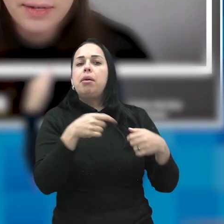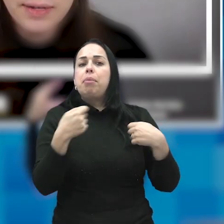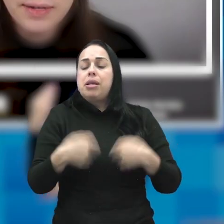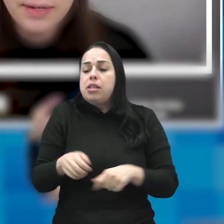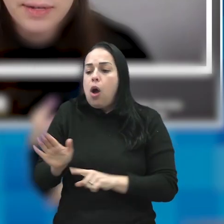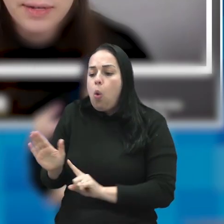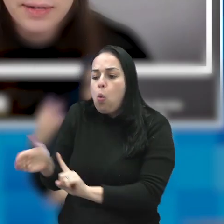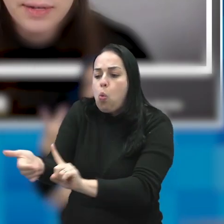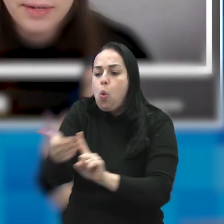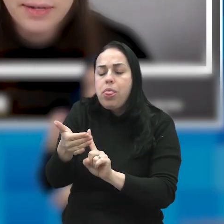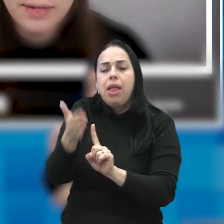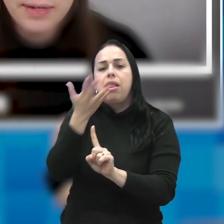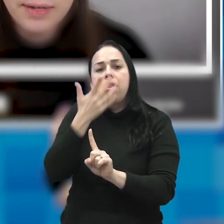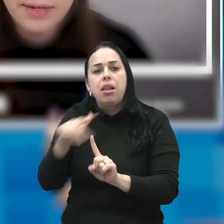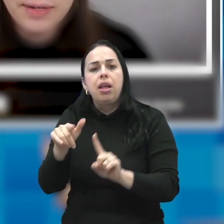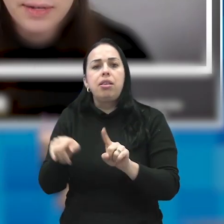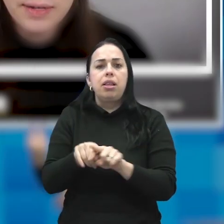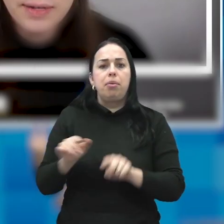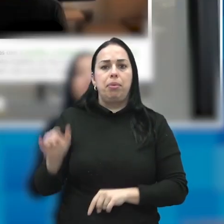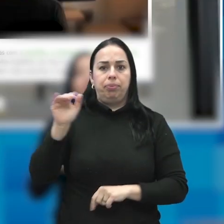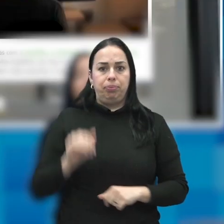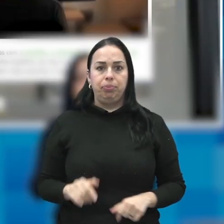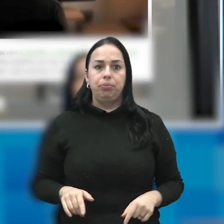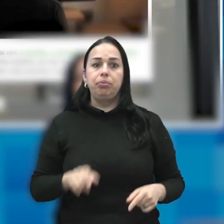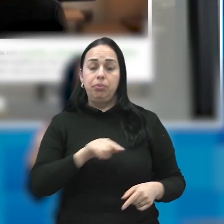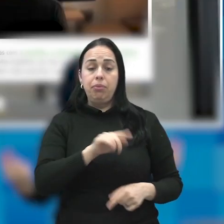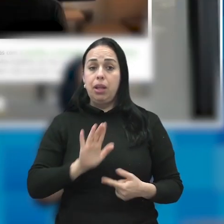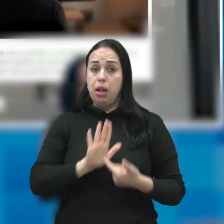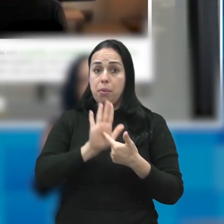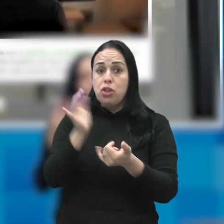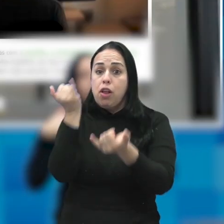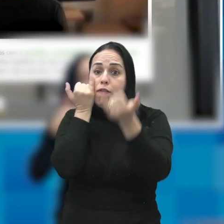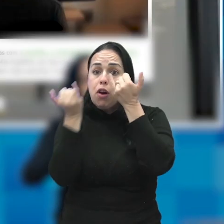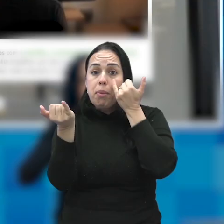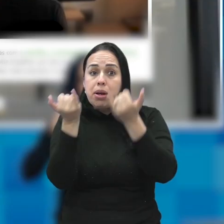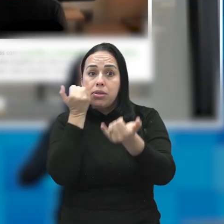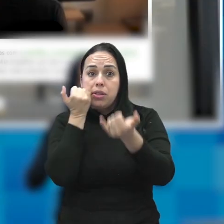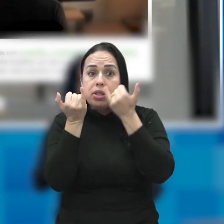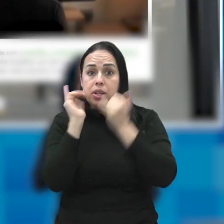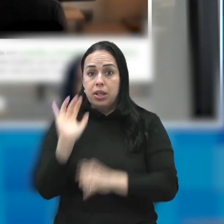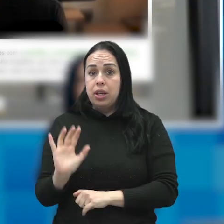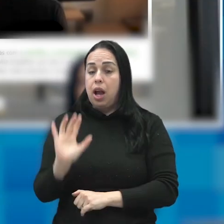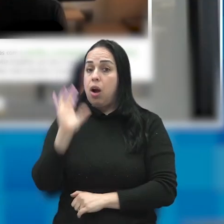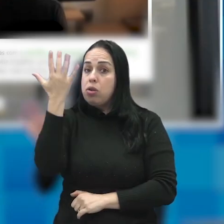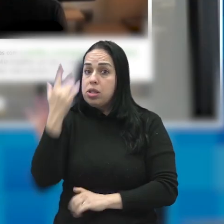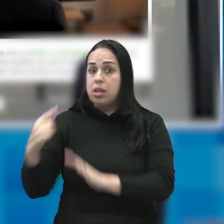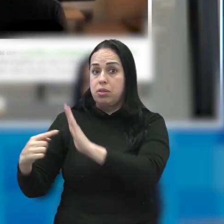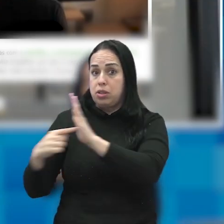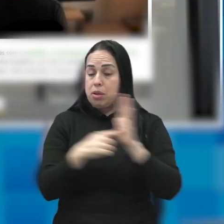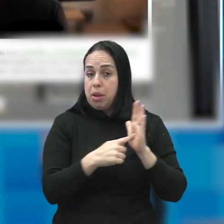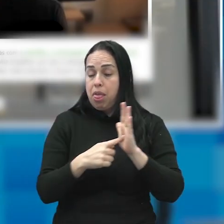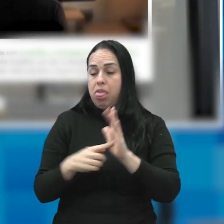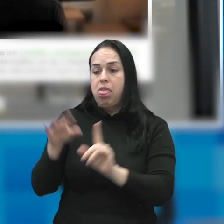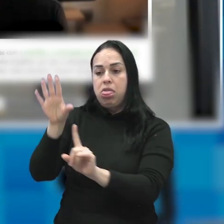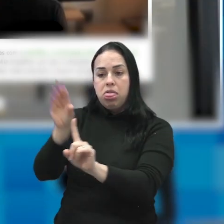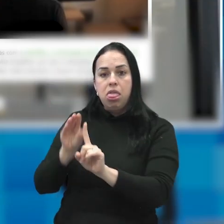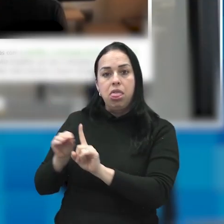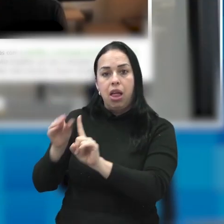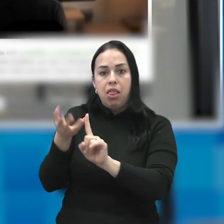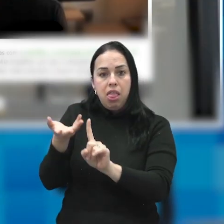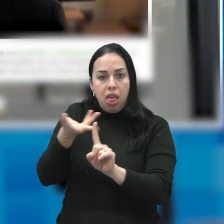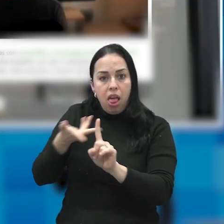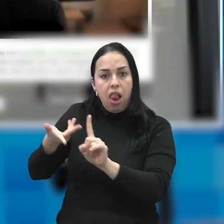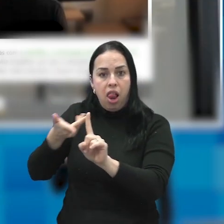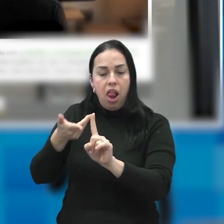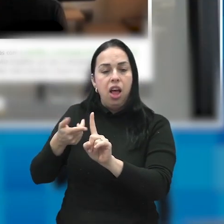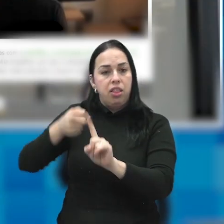proteger a infância das crianças e adolescentes. Sena ainda apresentou dados que revelam aumento nas denúncias de erotização infantil